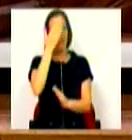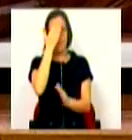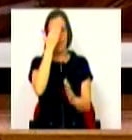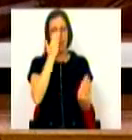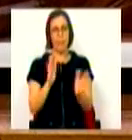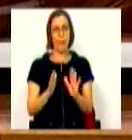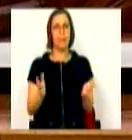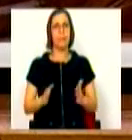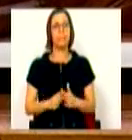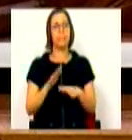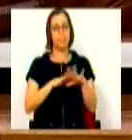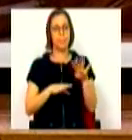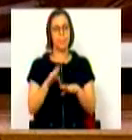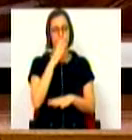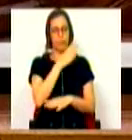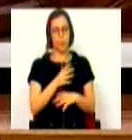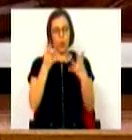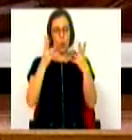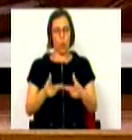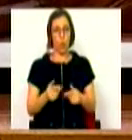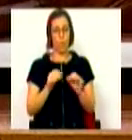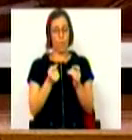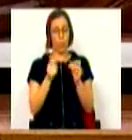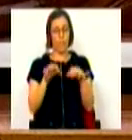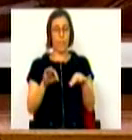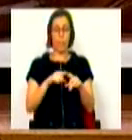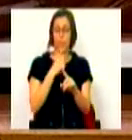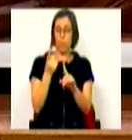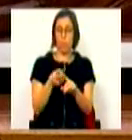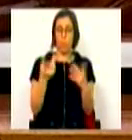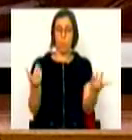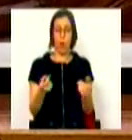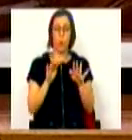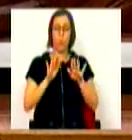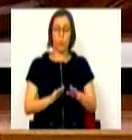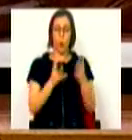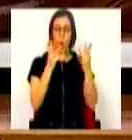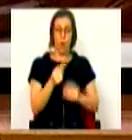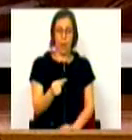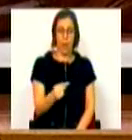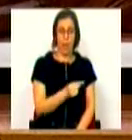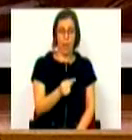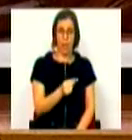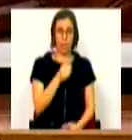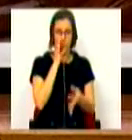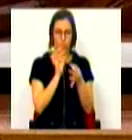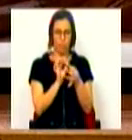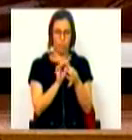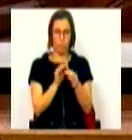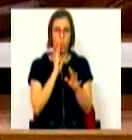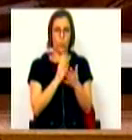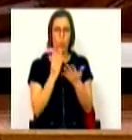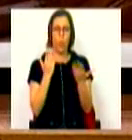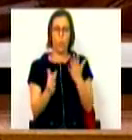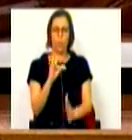estimativa da execução orçamental do ano findo, em que o saldo orçamental negativo foi o mais baixo dos últimos